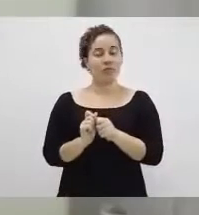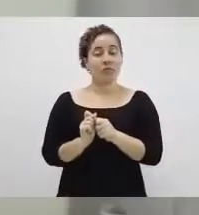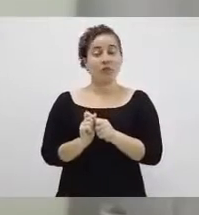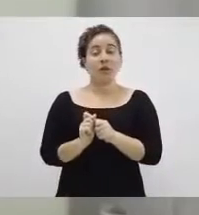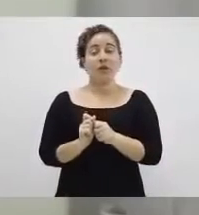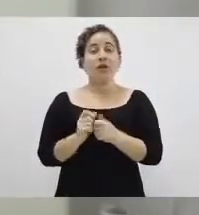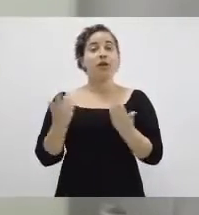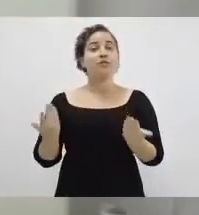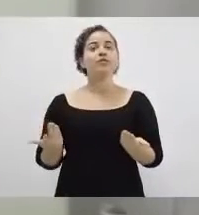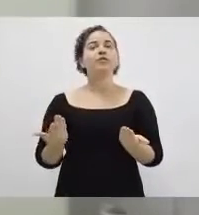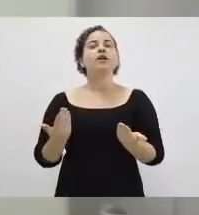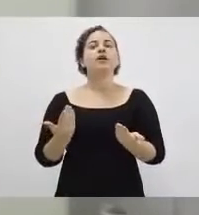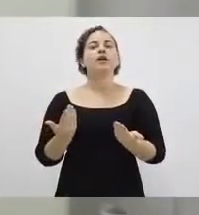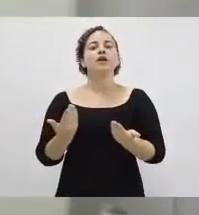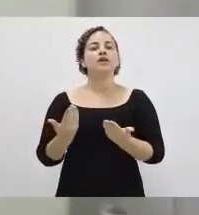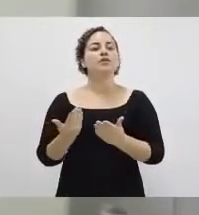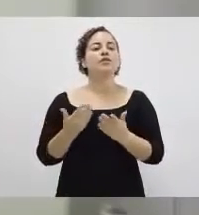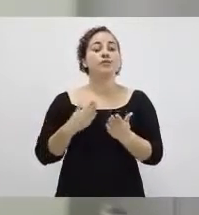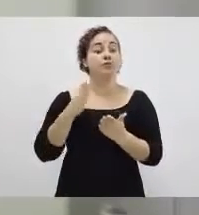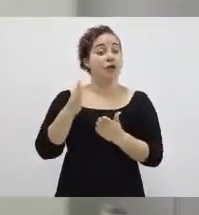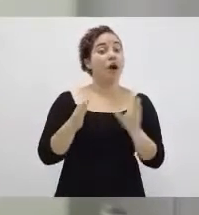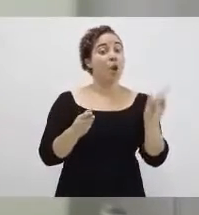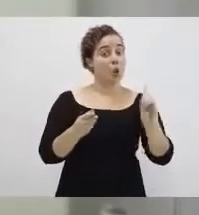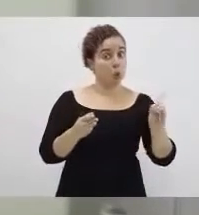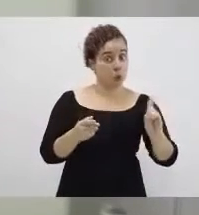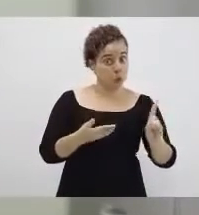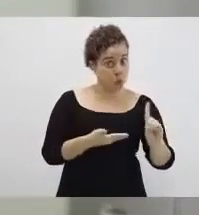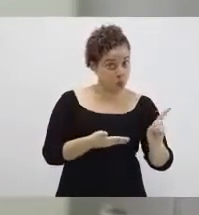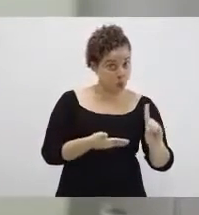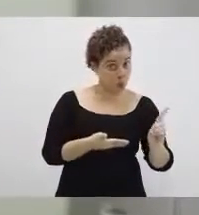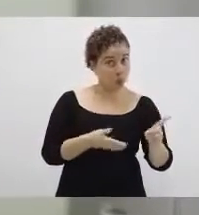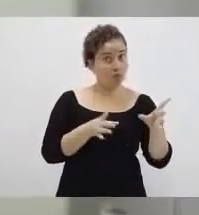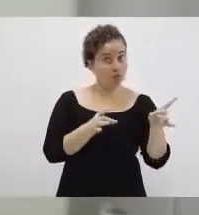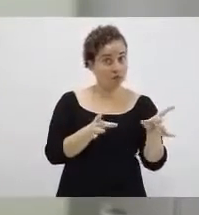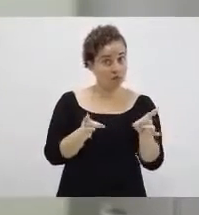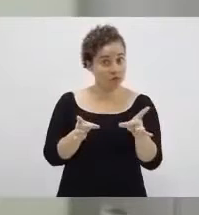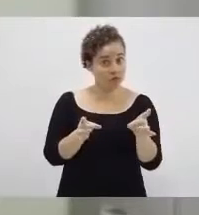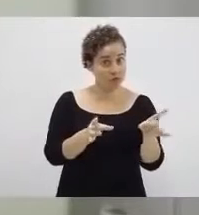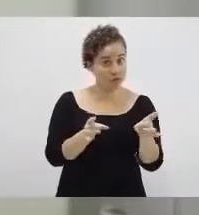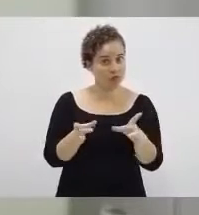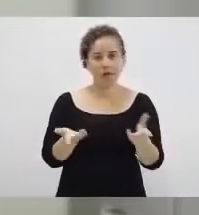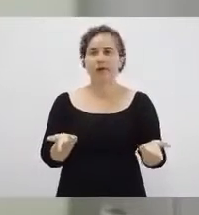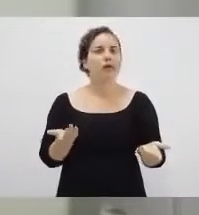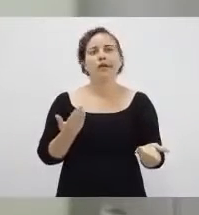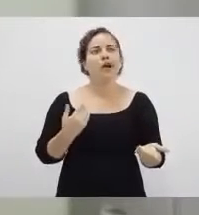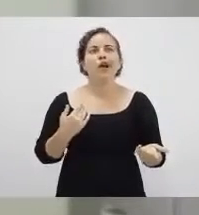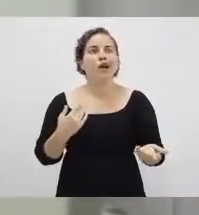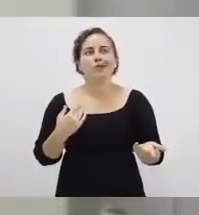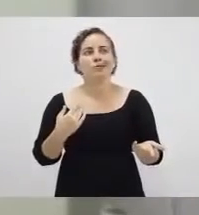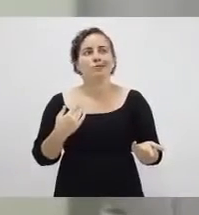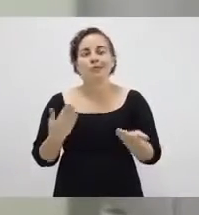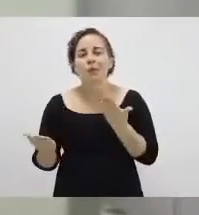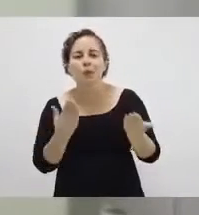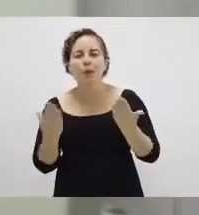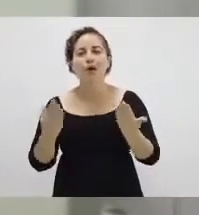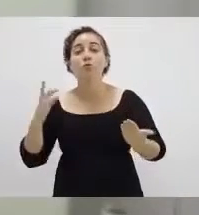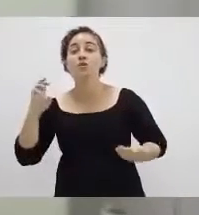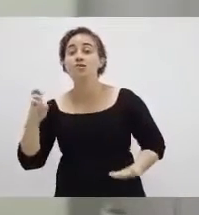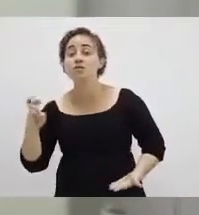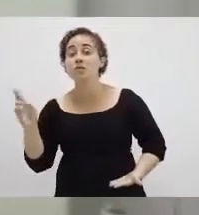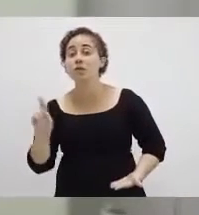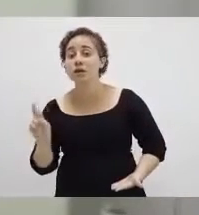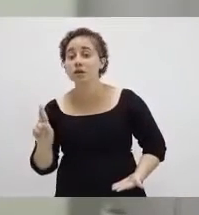governo vai entrar vendendo dólar se o dólar chegar à cotação de R$5, por exemplo. Então, o